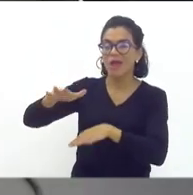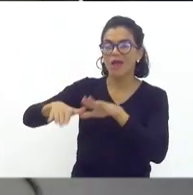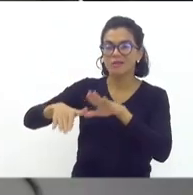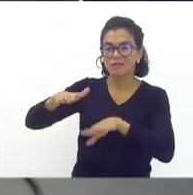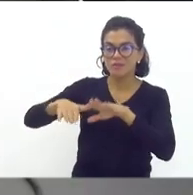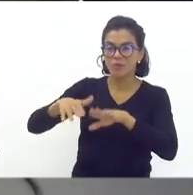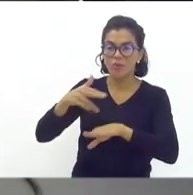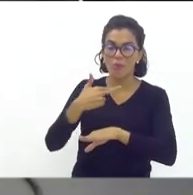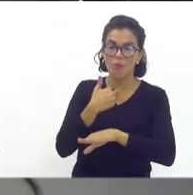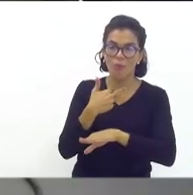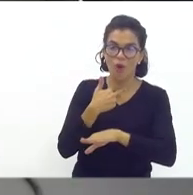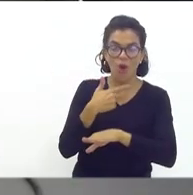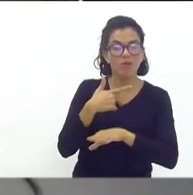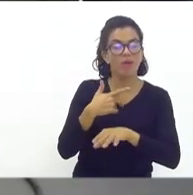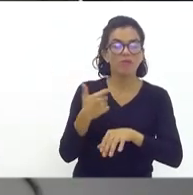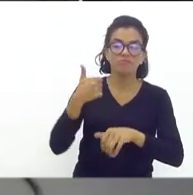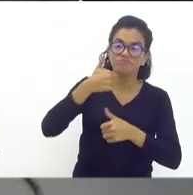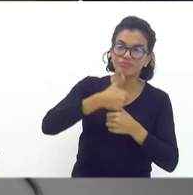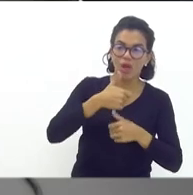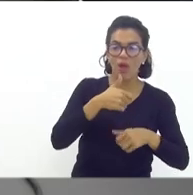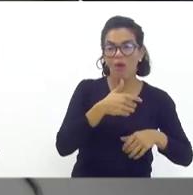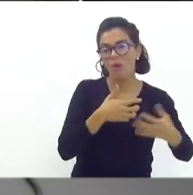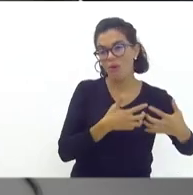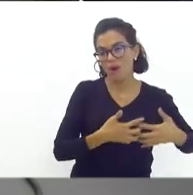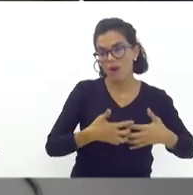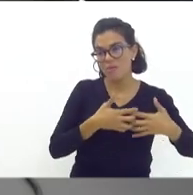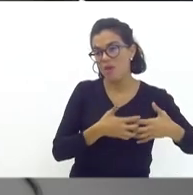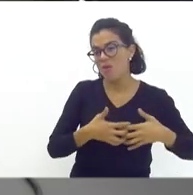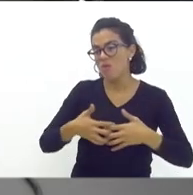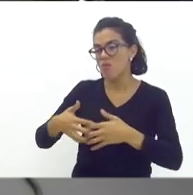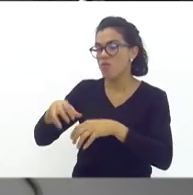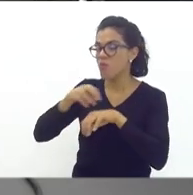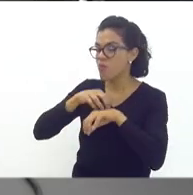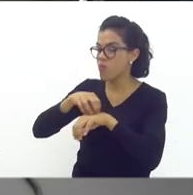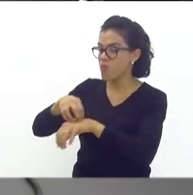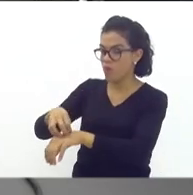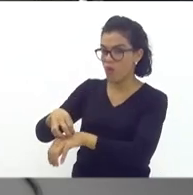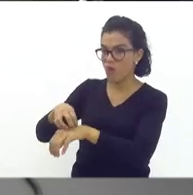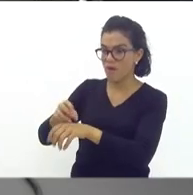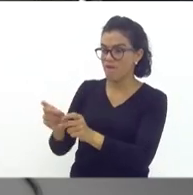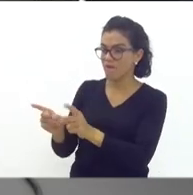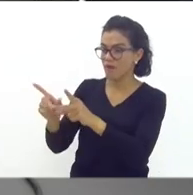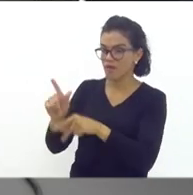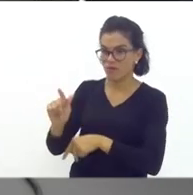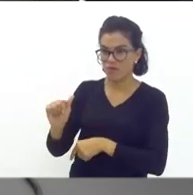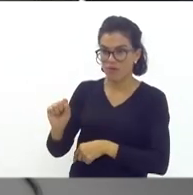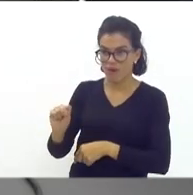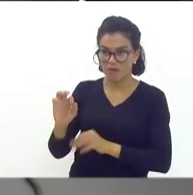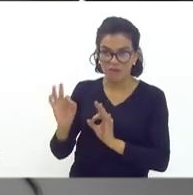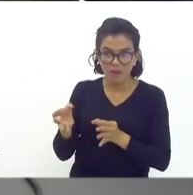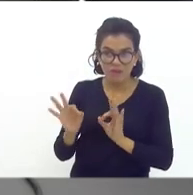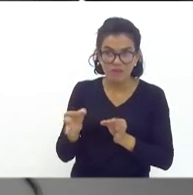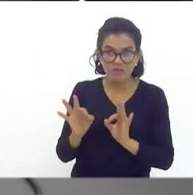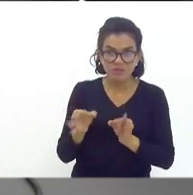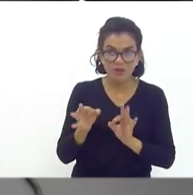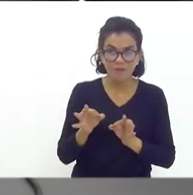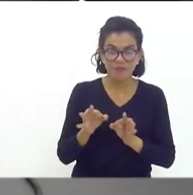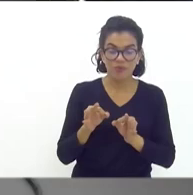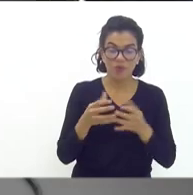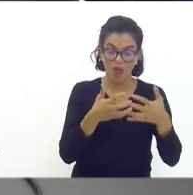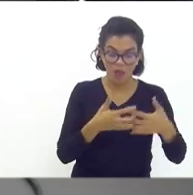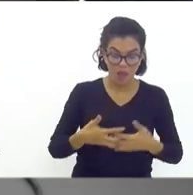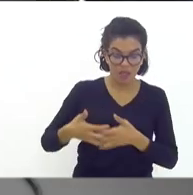ir à rede até lá né Vai as carretas que fica estacionada e vem julgais positivo não é assim a carreta fica